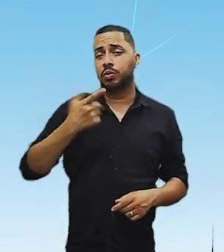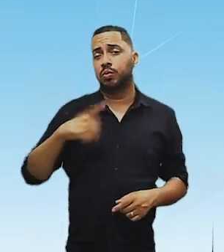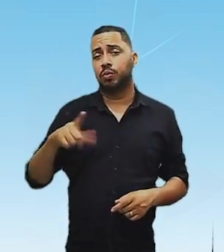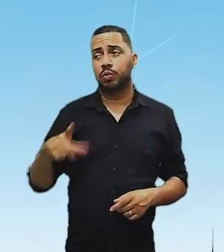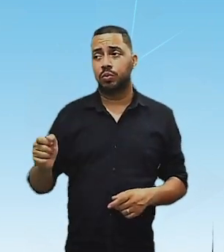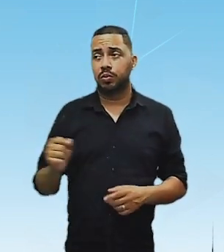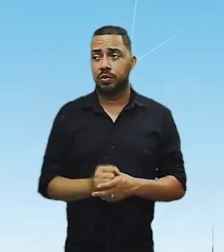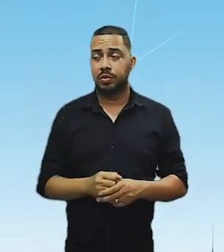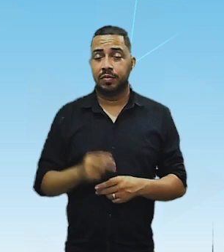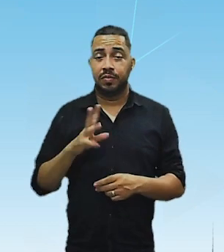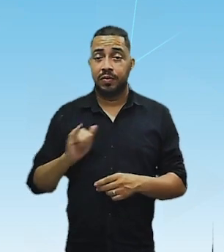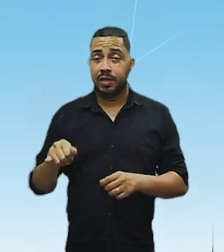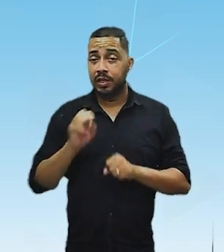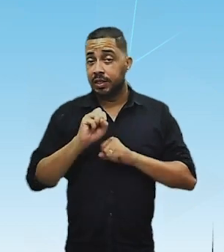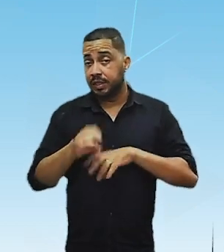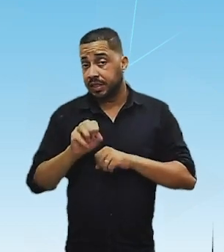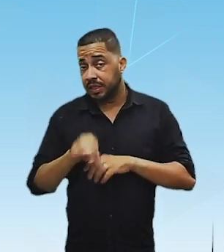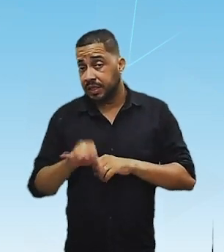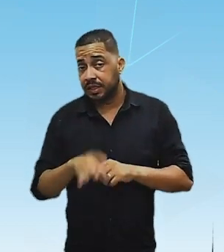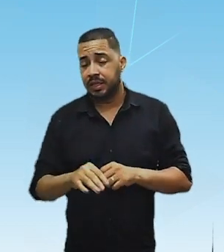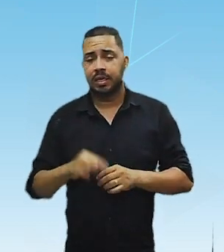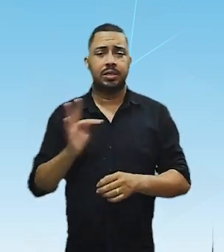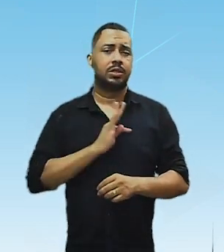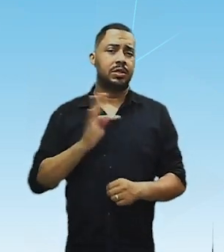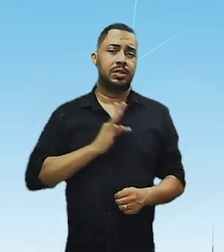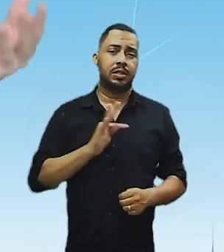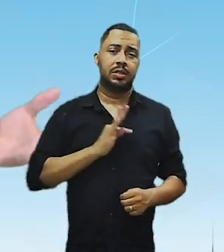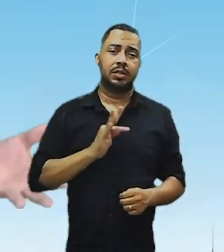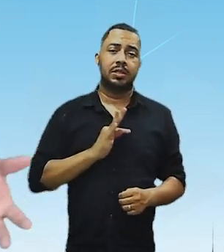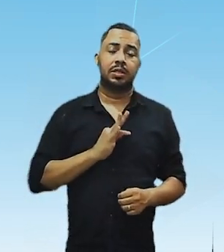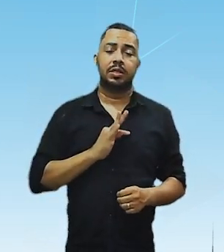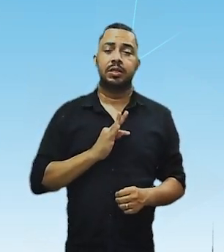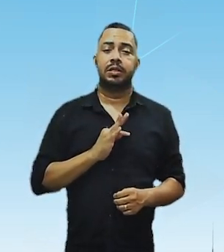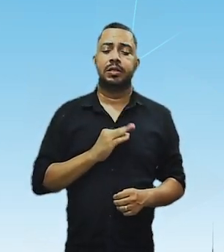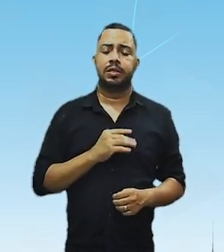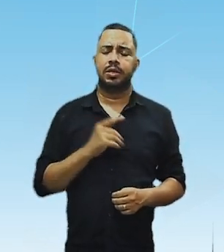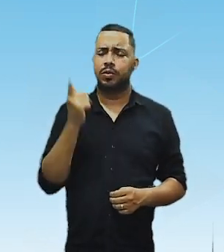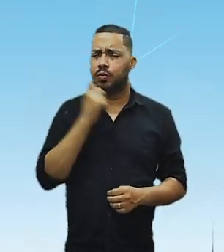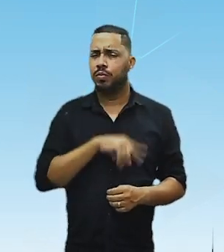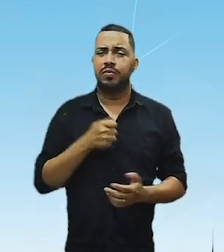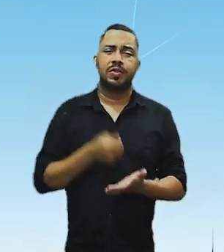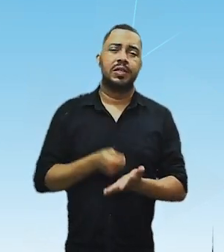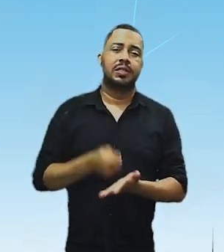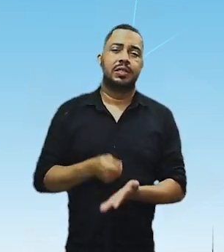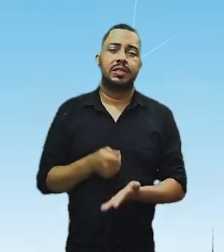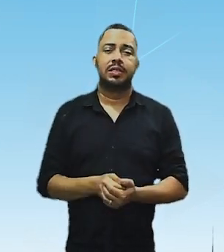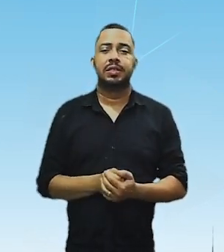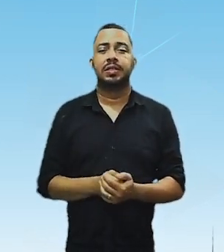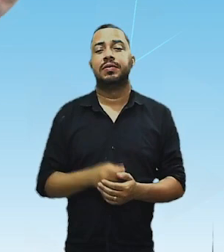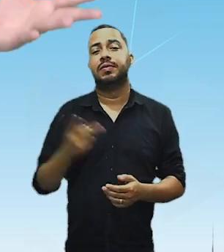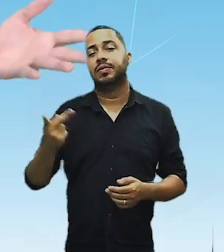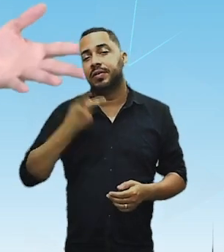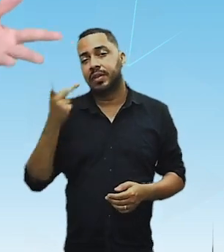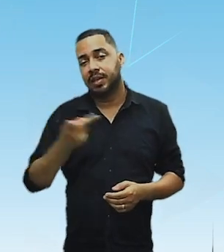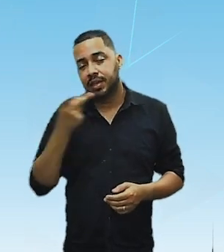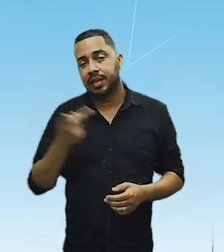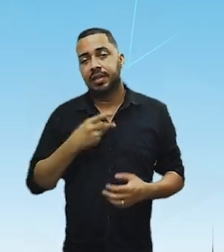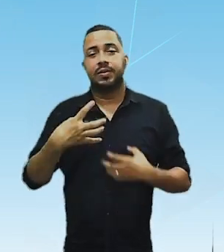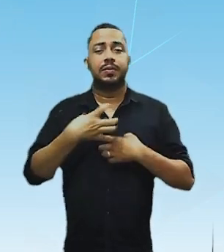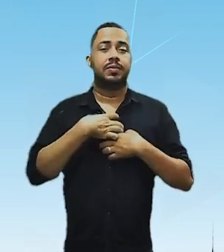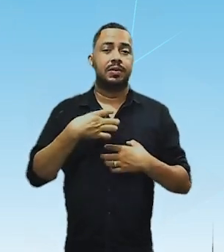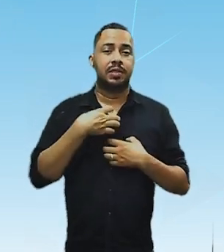componentes vão ensinar a vocês as técnicas de convencer na questão de que falar de